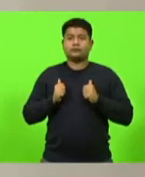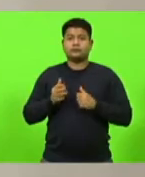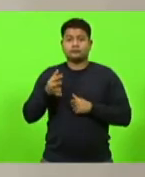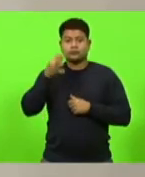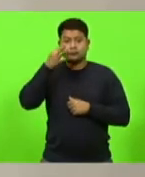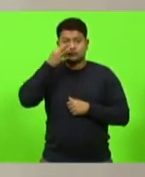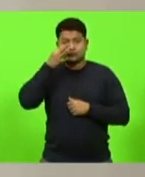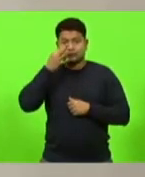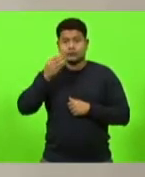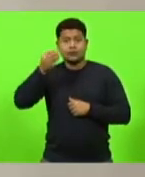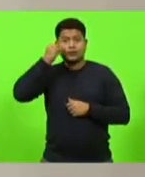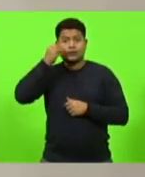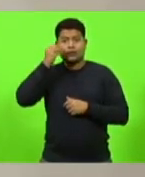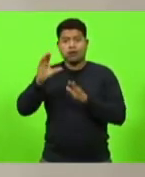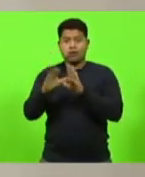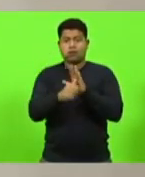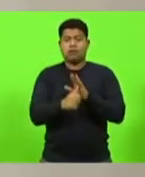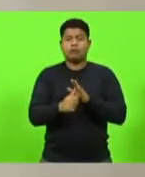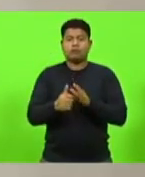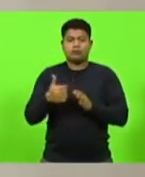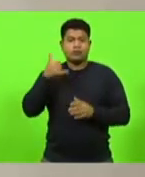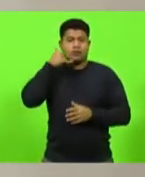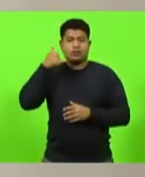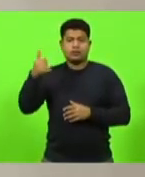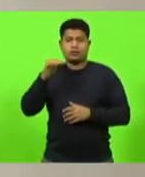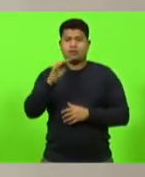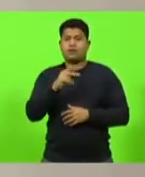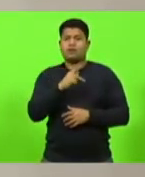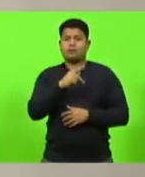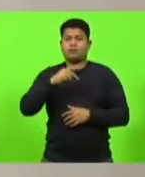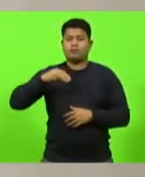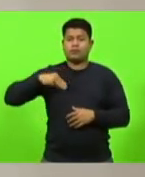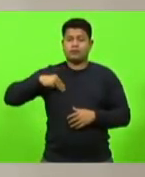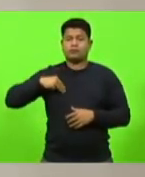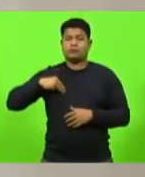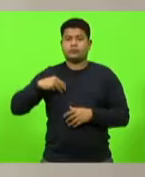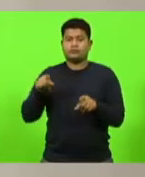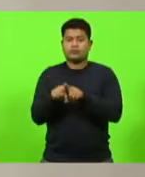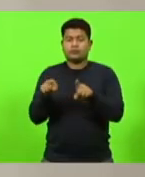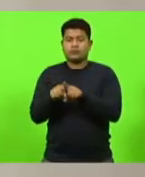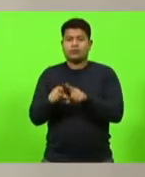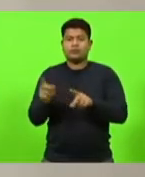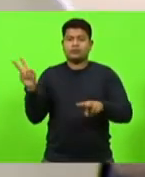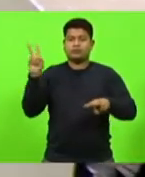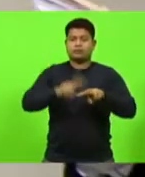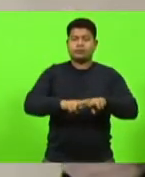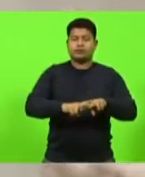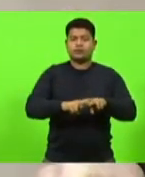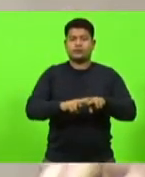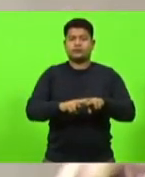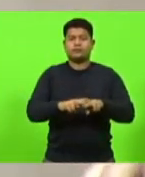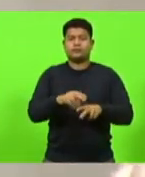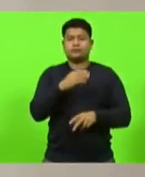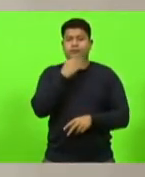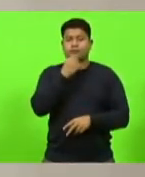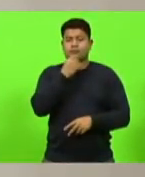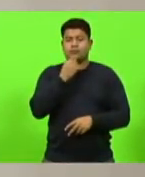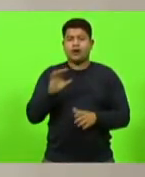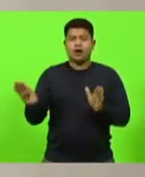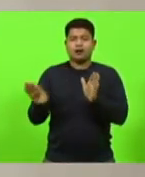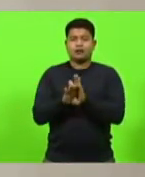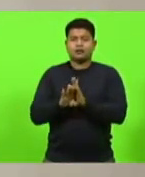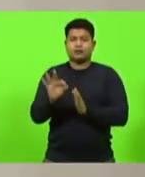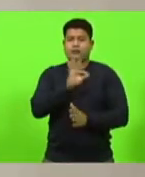presenciou uma tentativa de furto, acionou a PM de Santa Catarina e imobilizou o delinquente até a chegada da guarnição. Em discussão. Não havendo quem